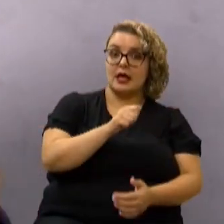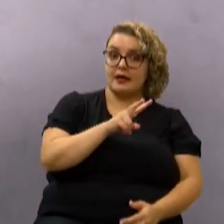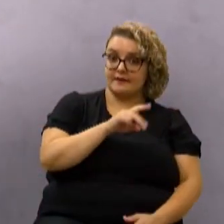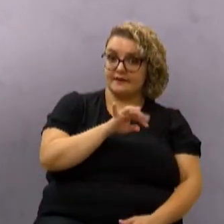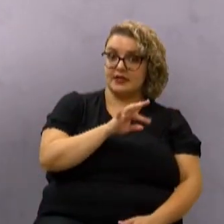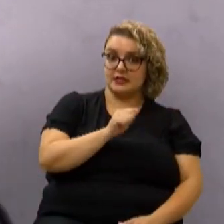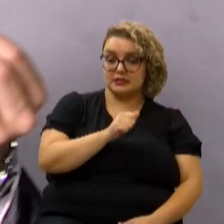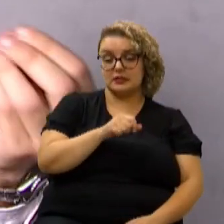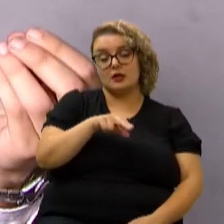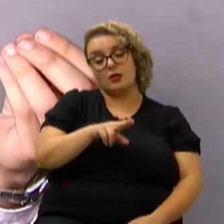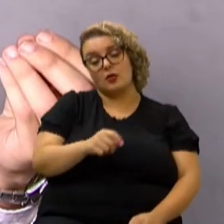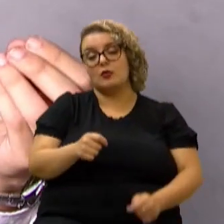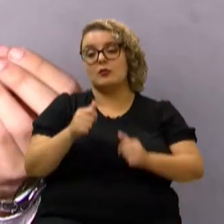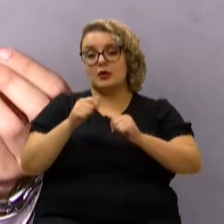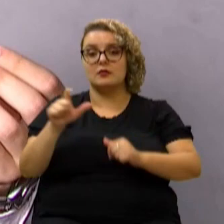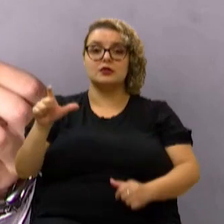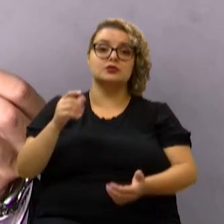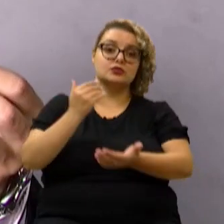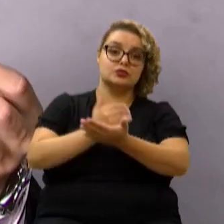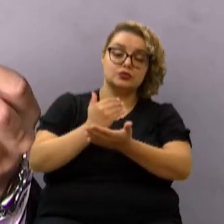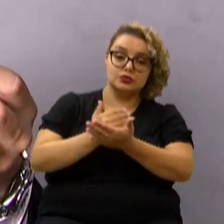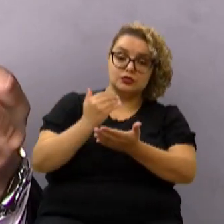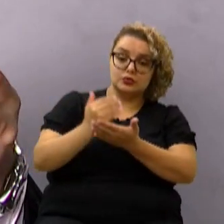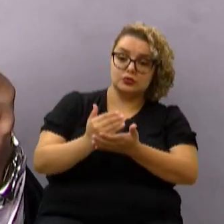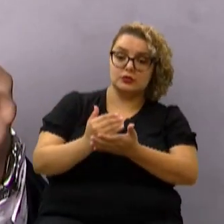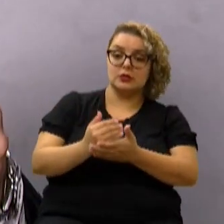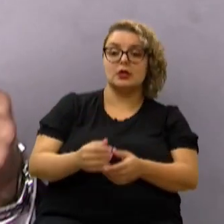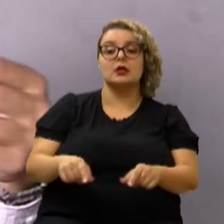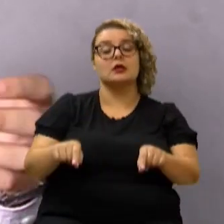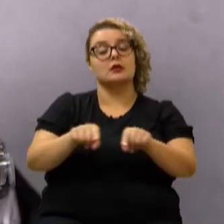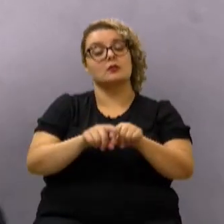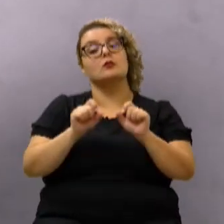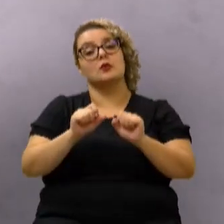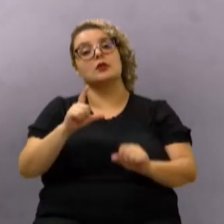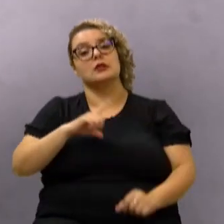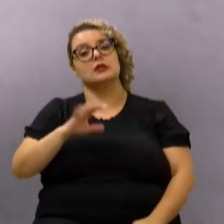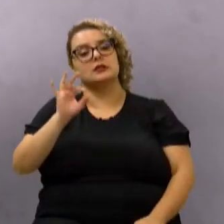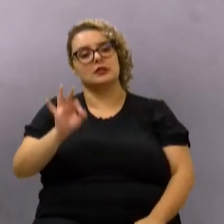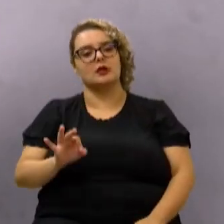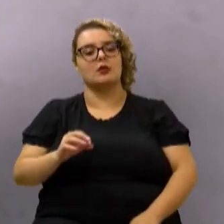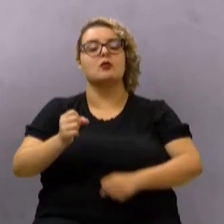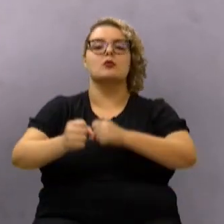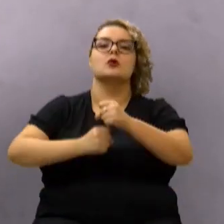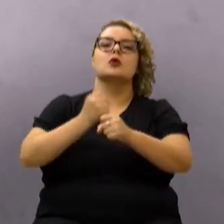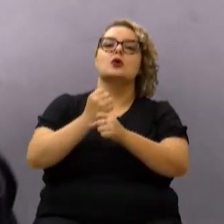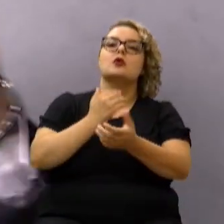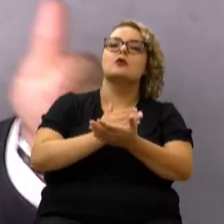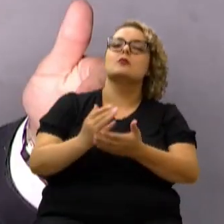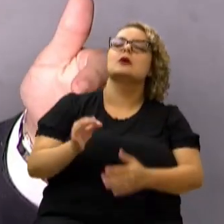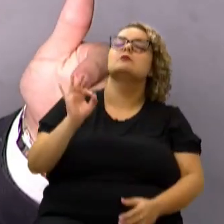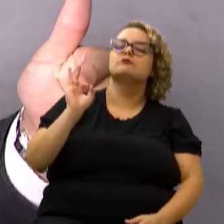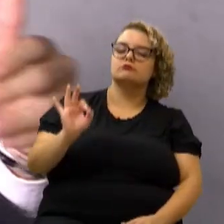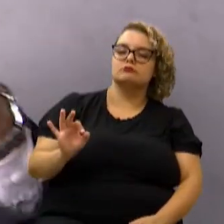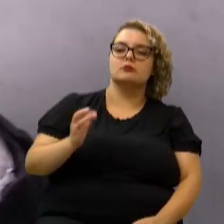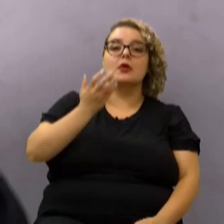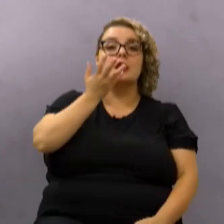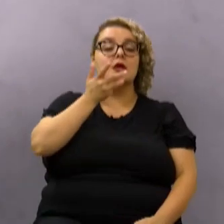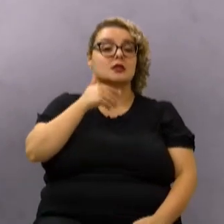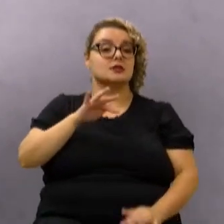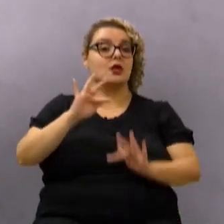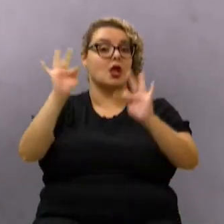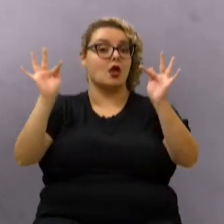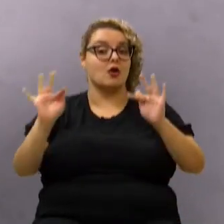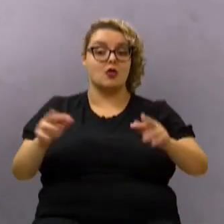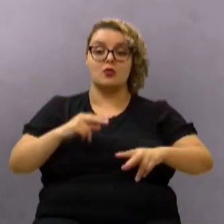à vista, seja utilizando dos seus benefícios do cartão de crédito. Assim você pode ter certeza que seu ano já vai começar com o pé direito,